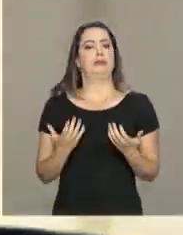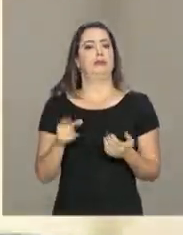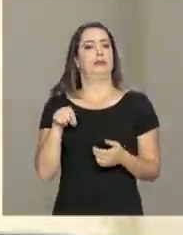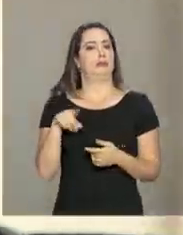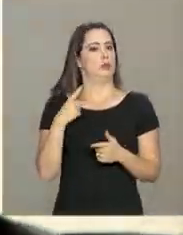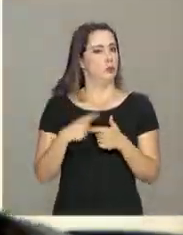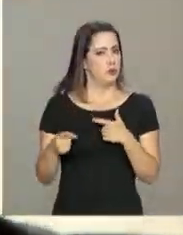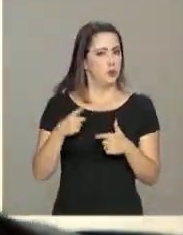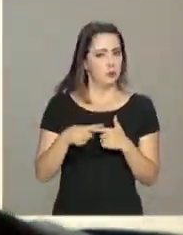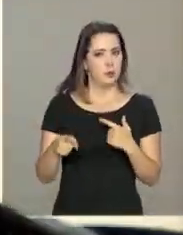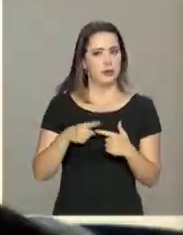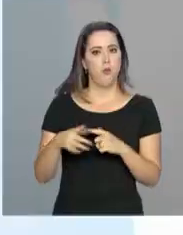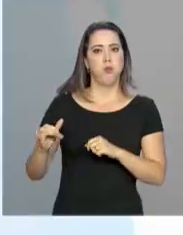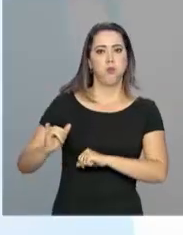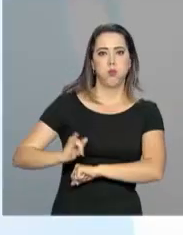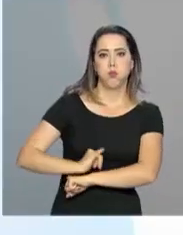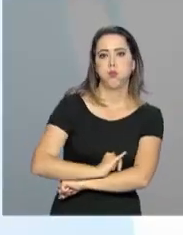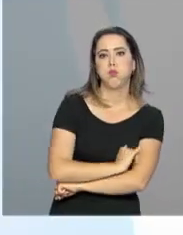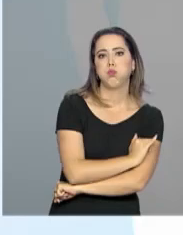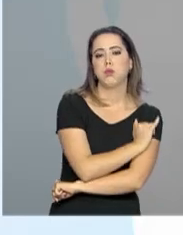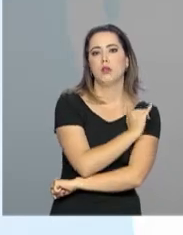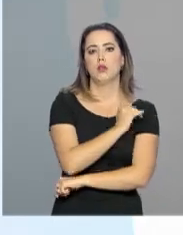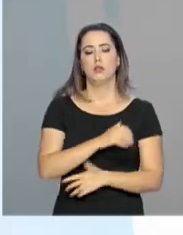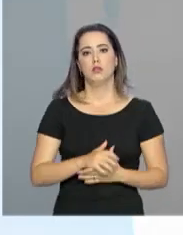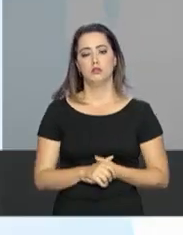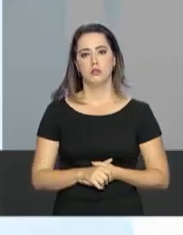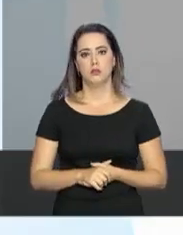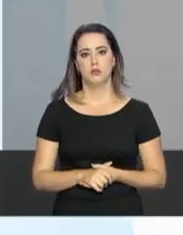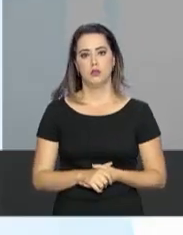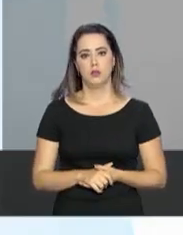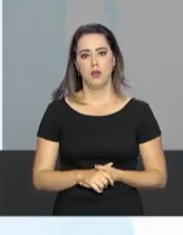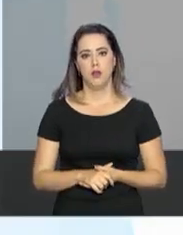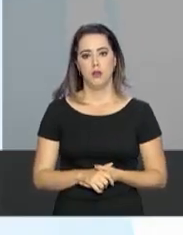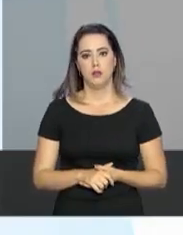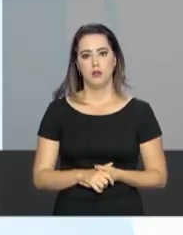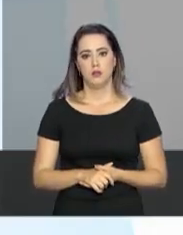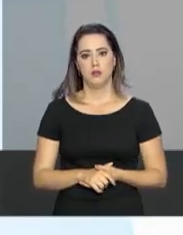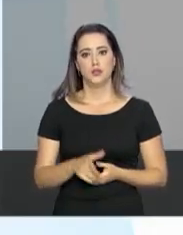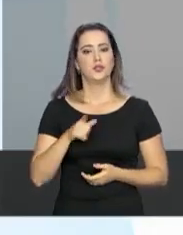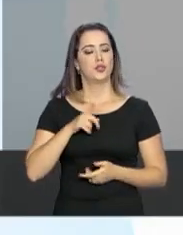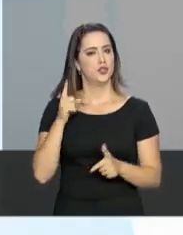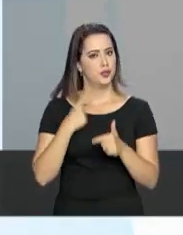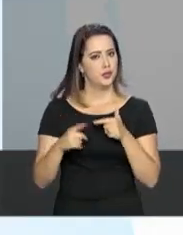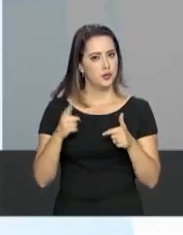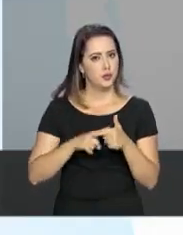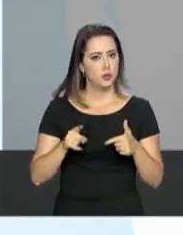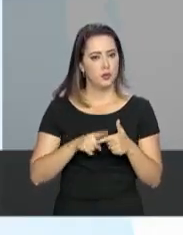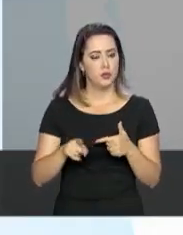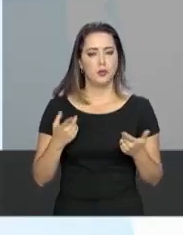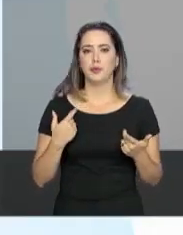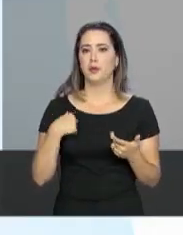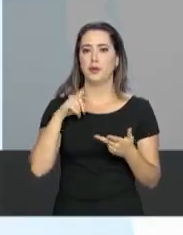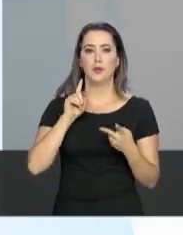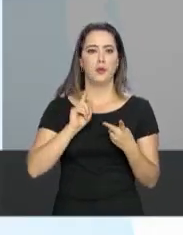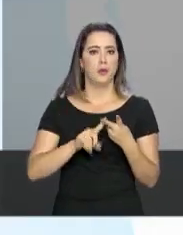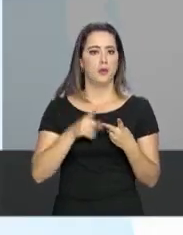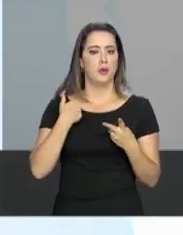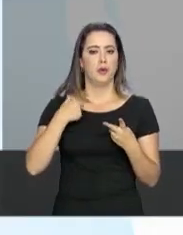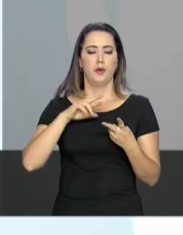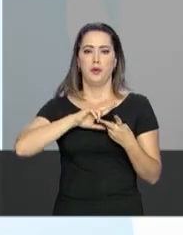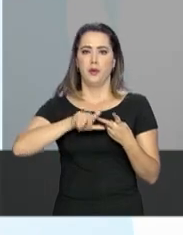causados pela obesidade eu tive um problema com toda a atenção dessas gordura corpo então vez cartoze